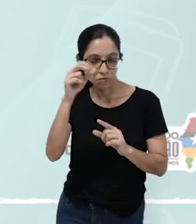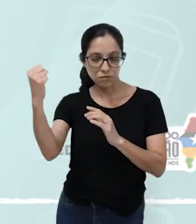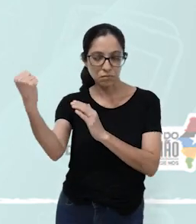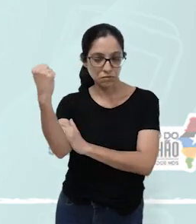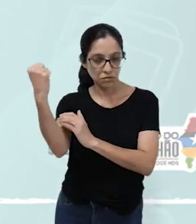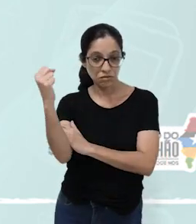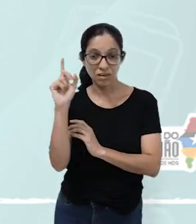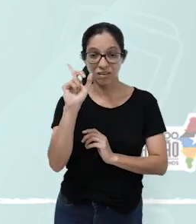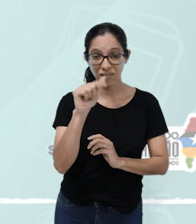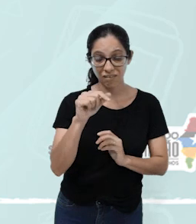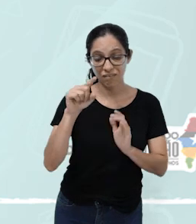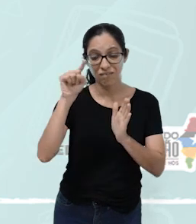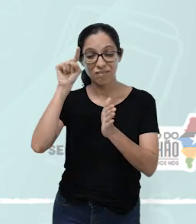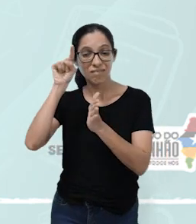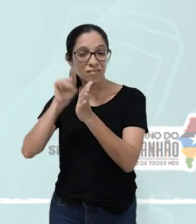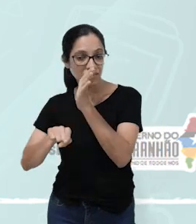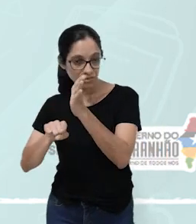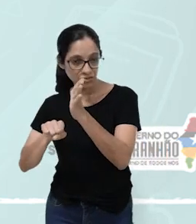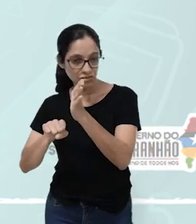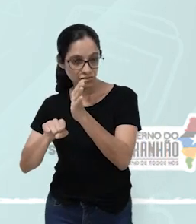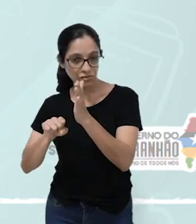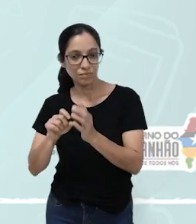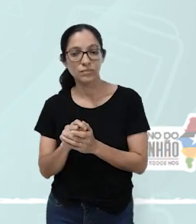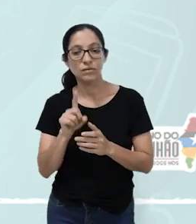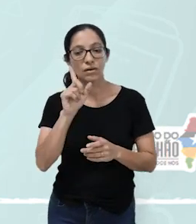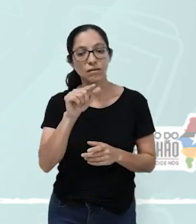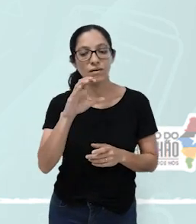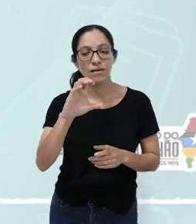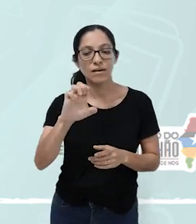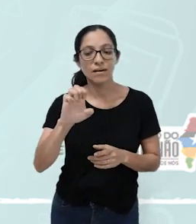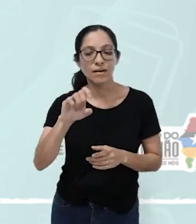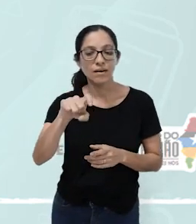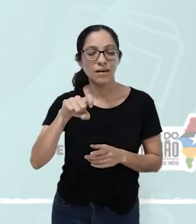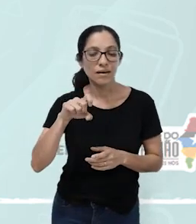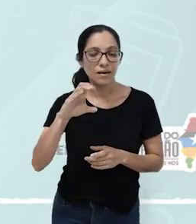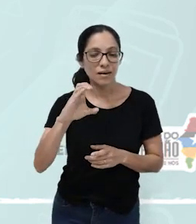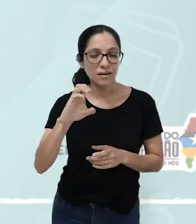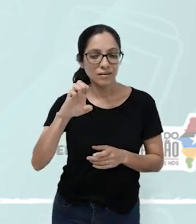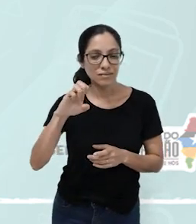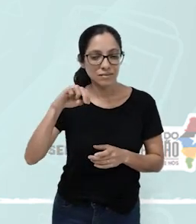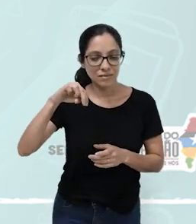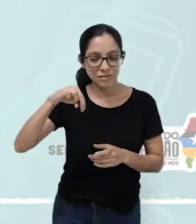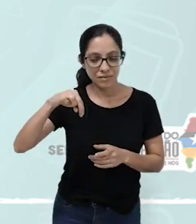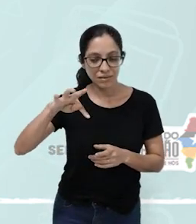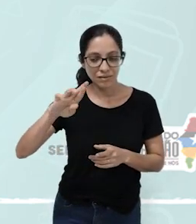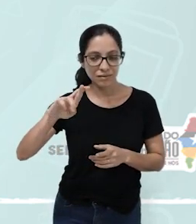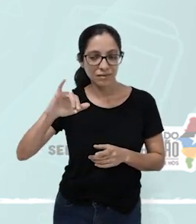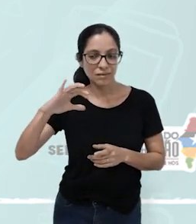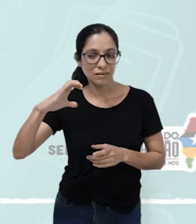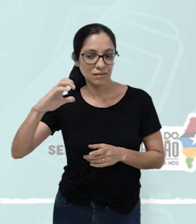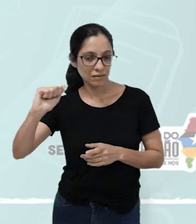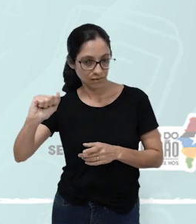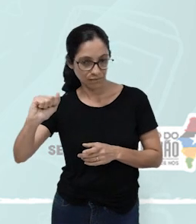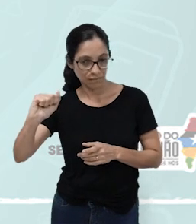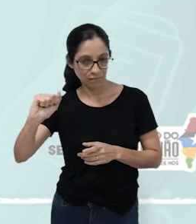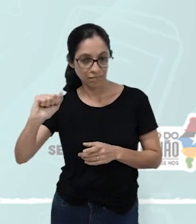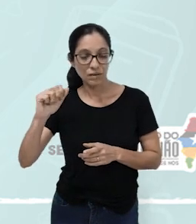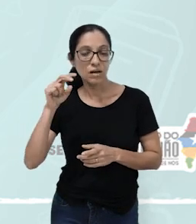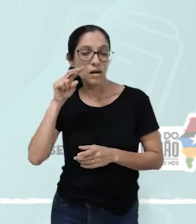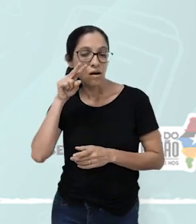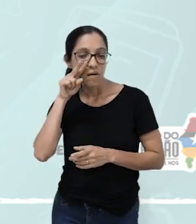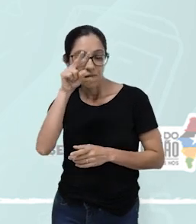de força dinâmica o quê? Excêntrica. É aquela em que a força efetuada é menor do